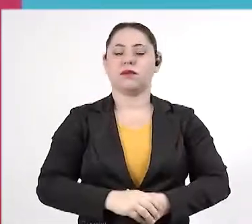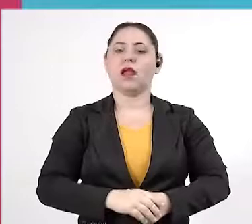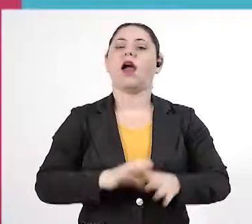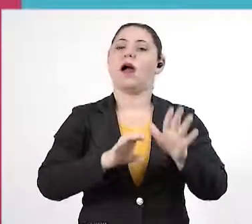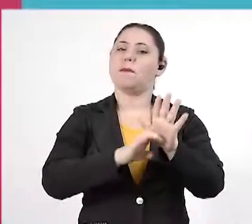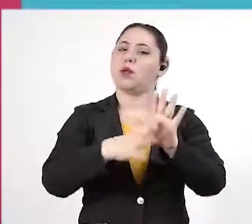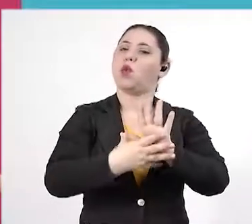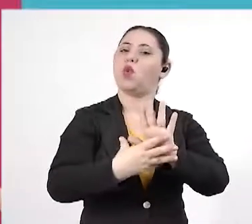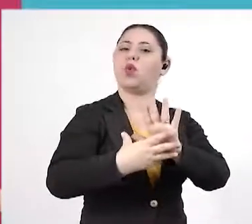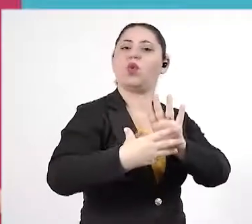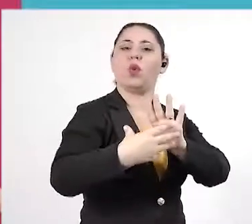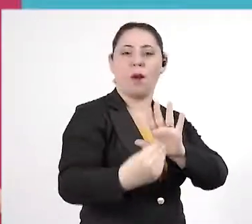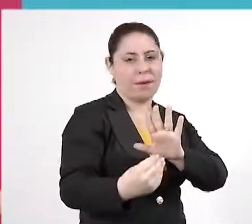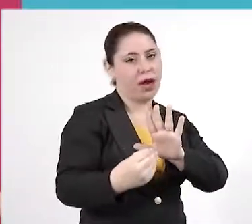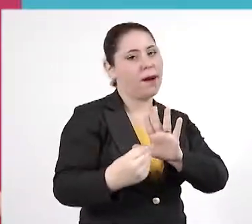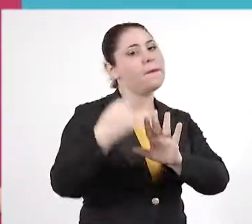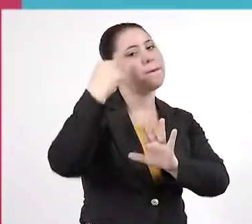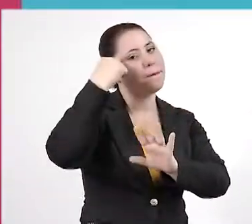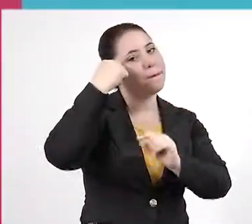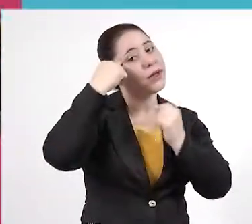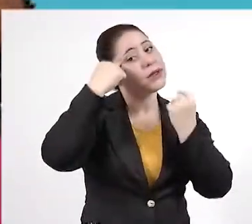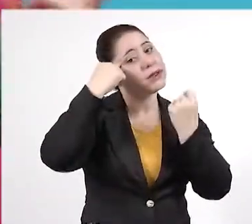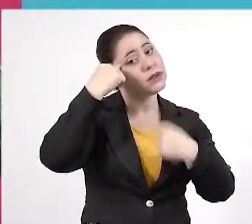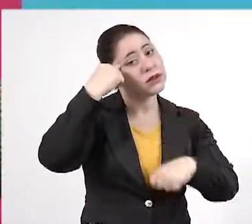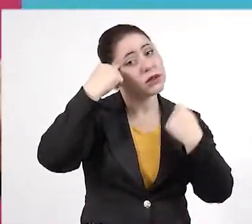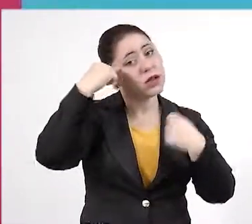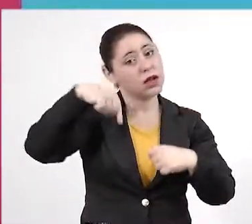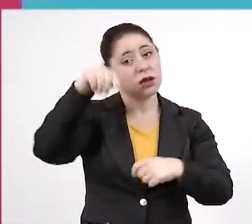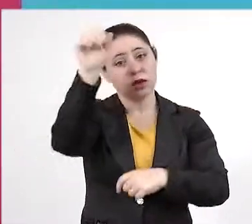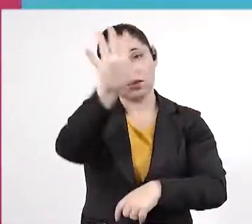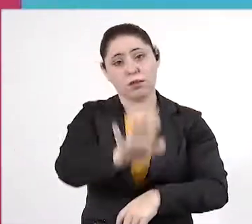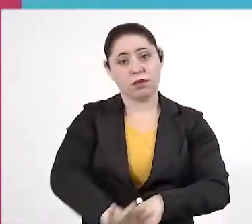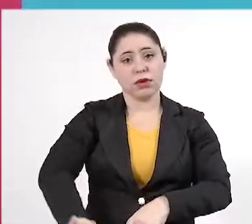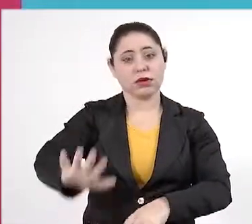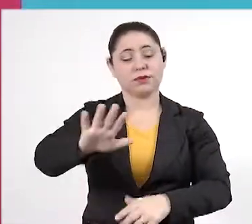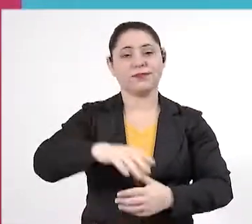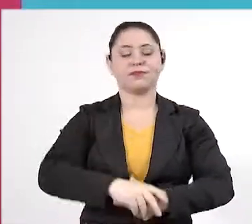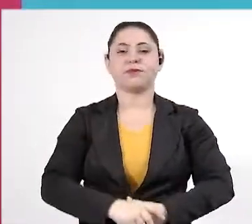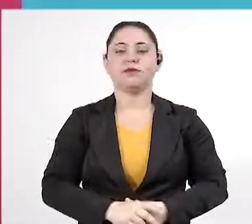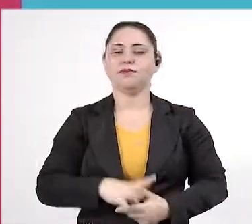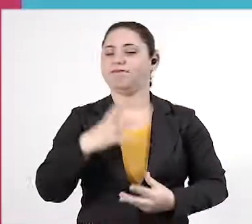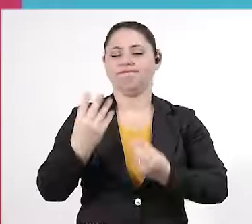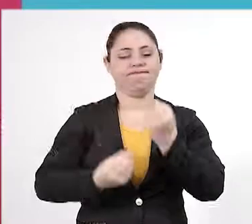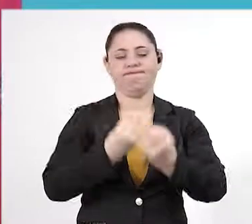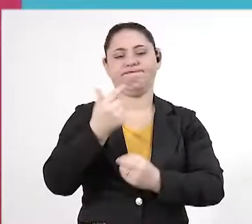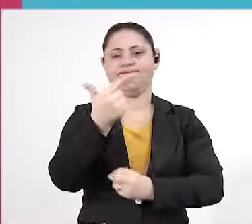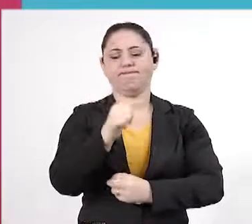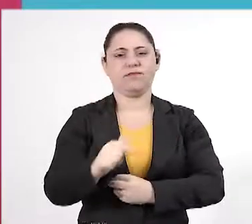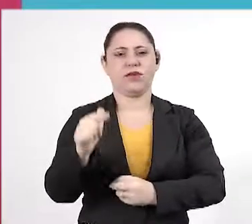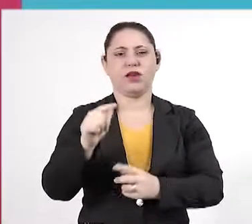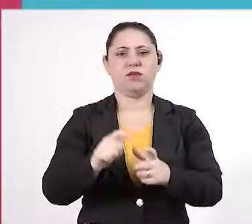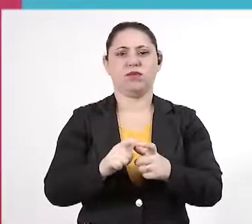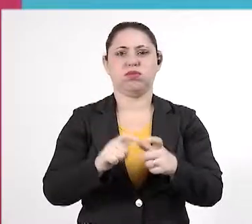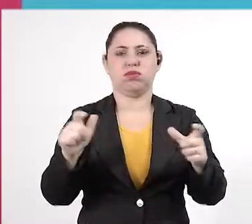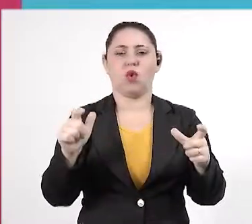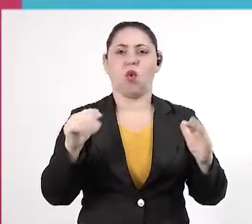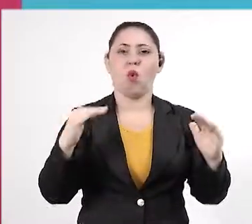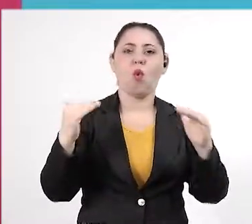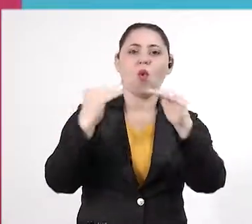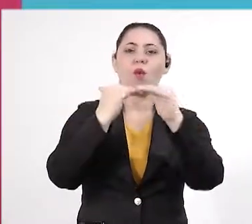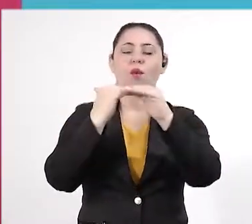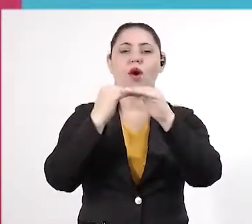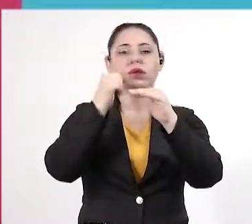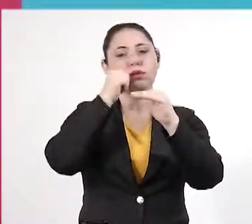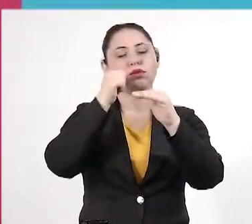Então, é um modelo bacana para a gente pensar a ser inserido aqui no Brasil. Então, como nós não temos uma maioria ou